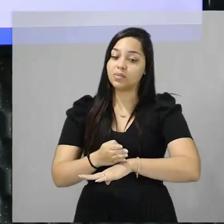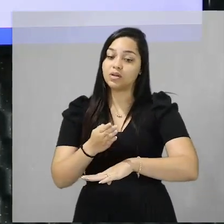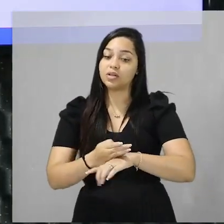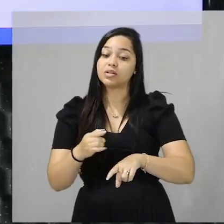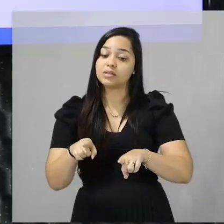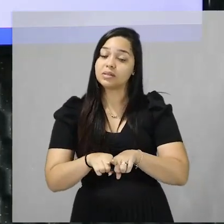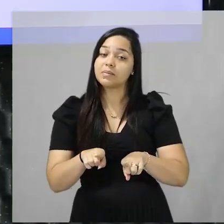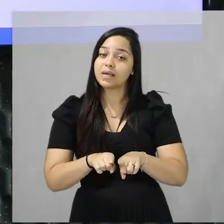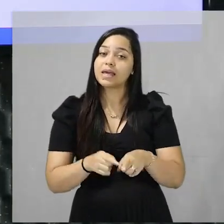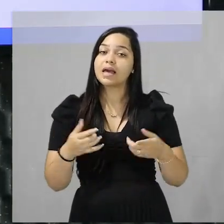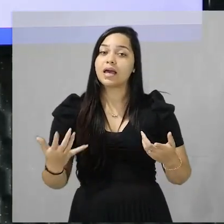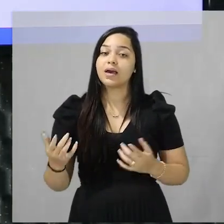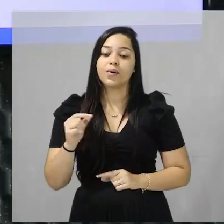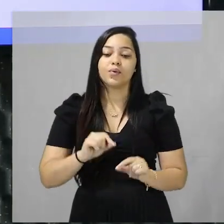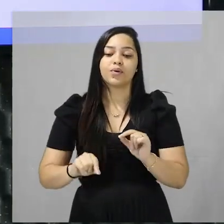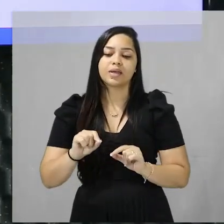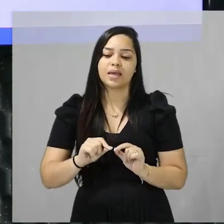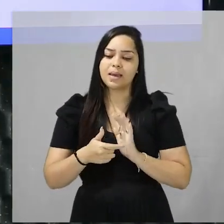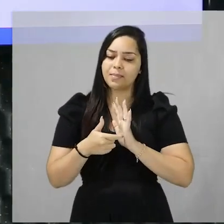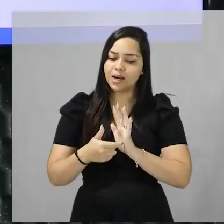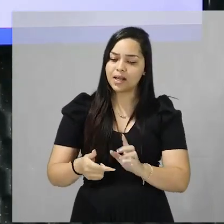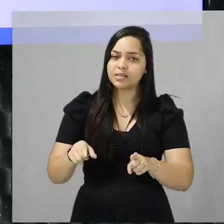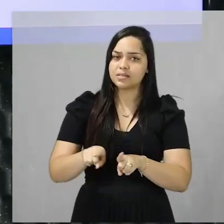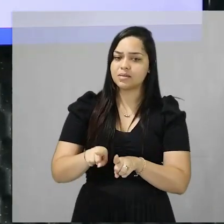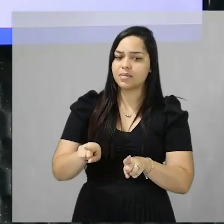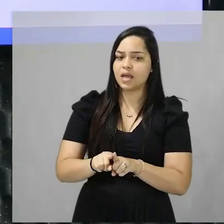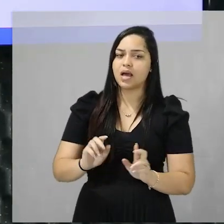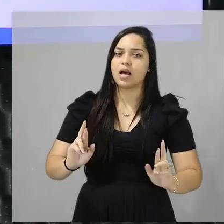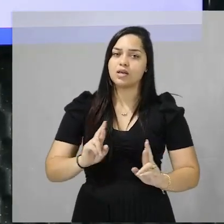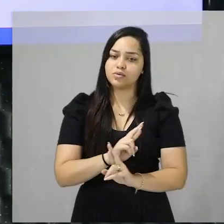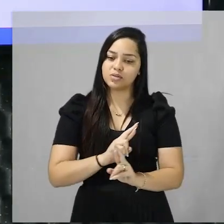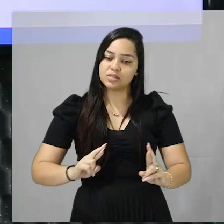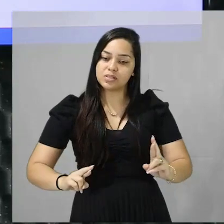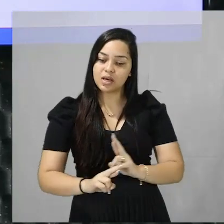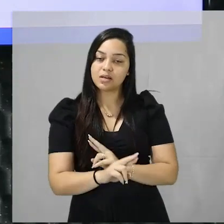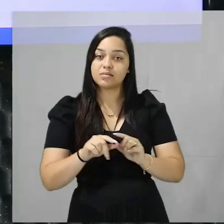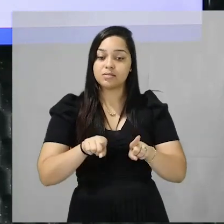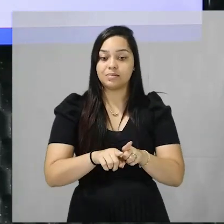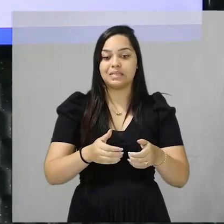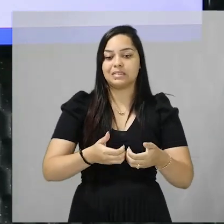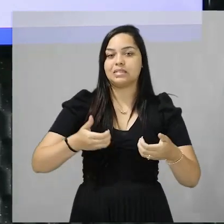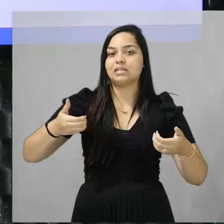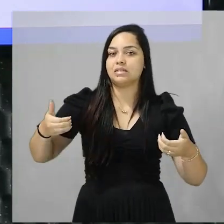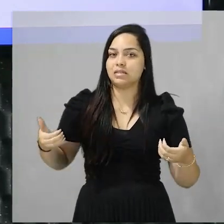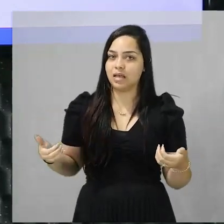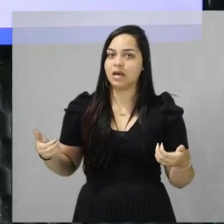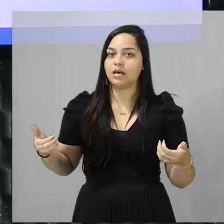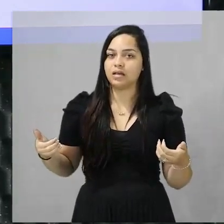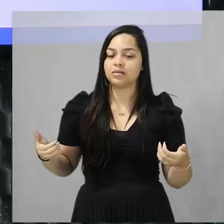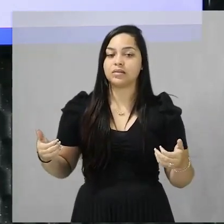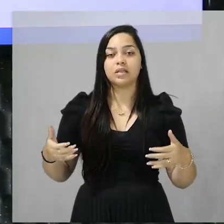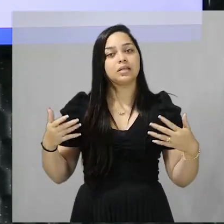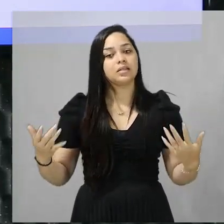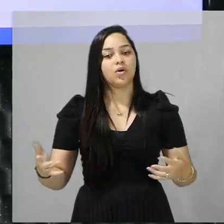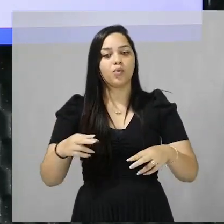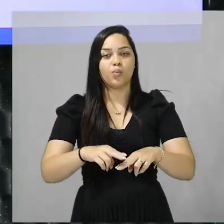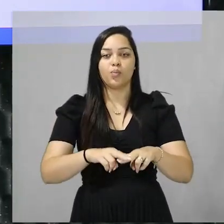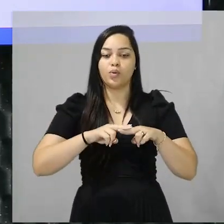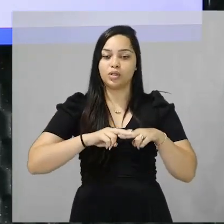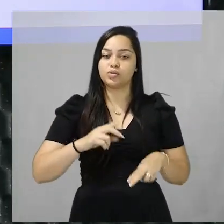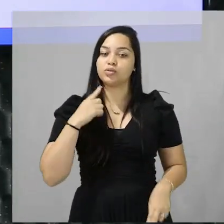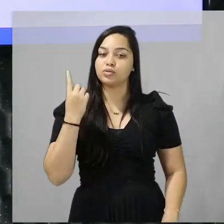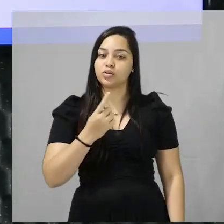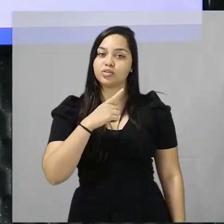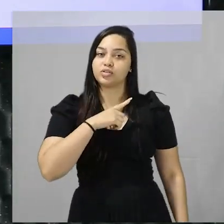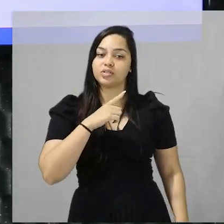cada vez mais parece que esses dois termos estão dissociados, estão bem distanciados, tá? Então, nós temos